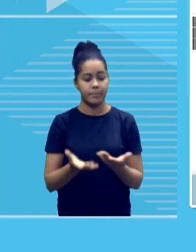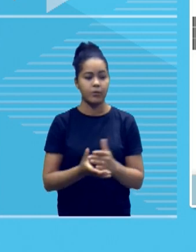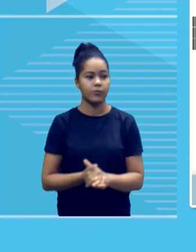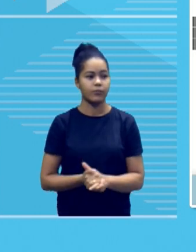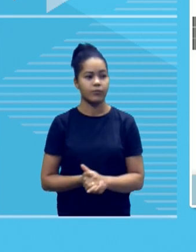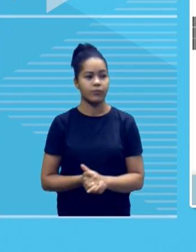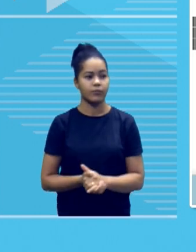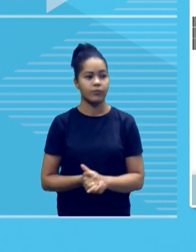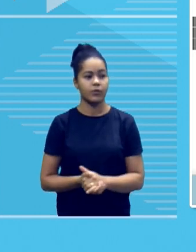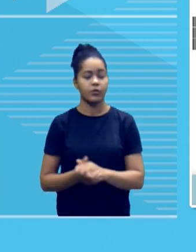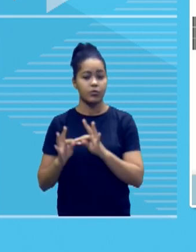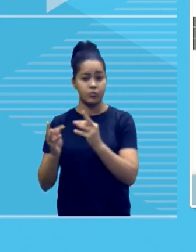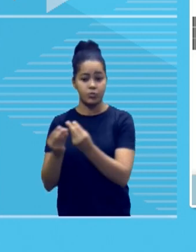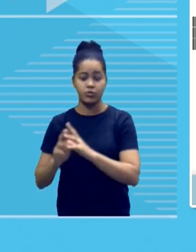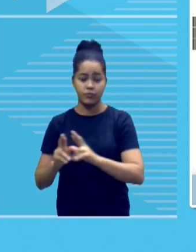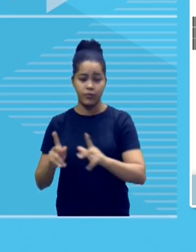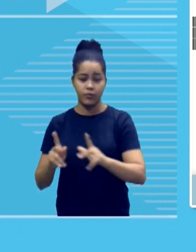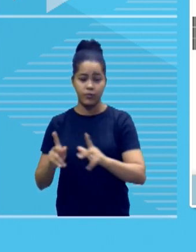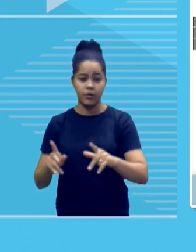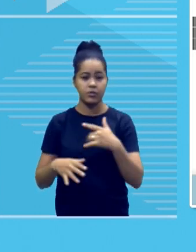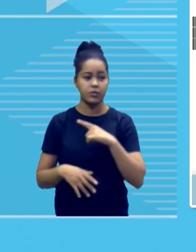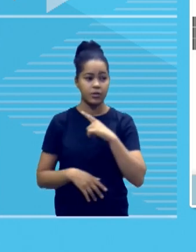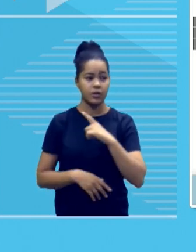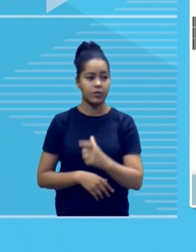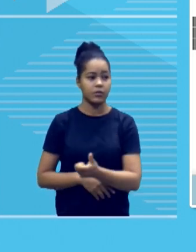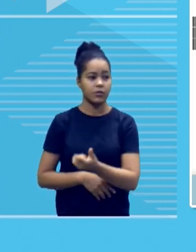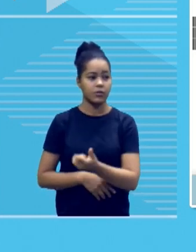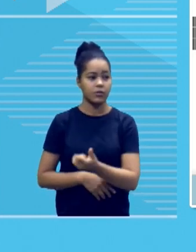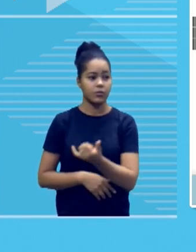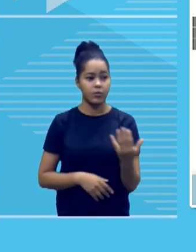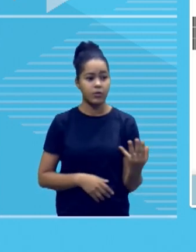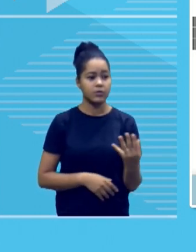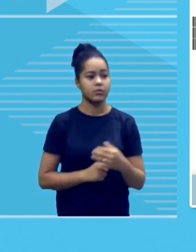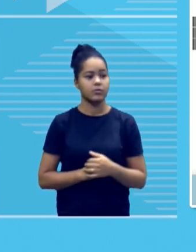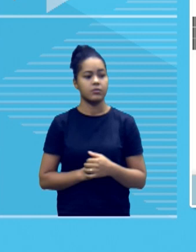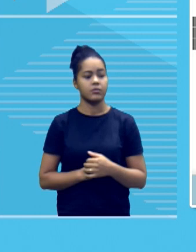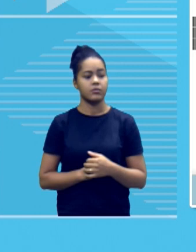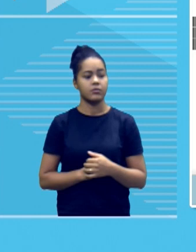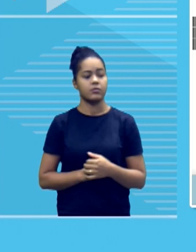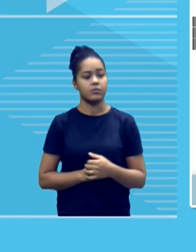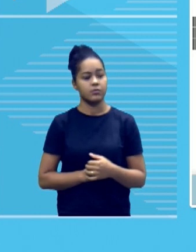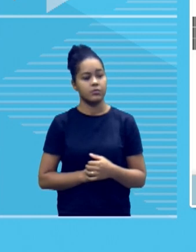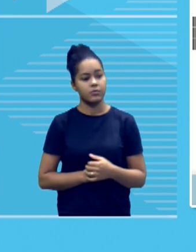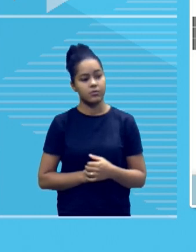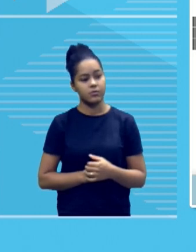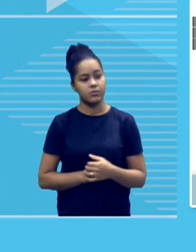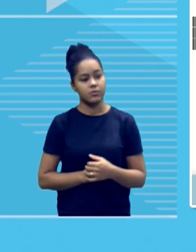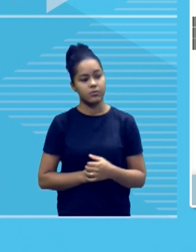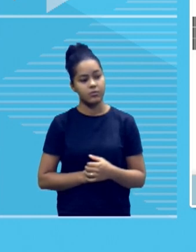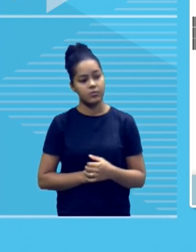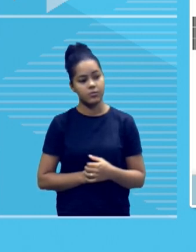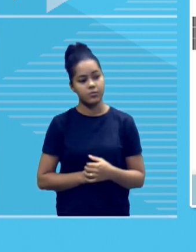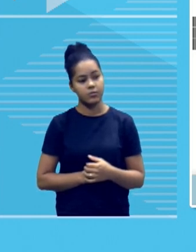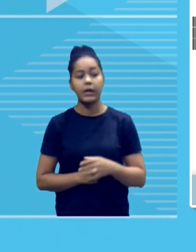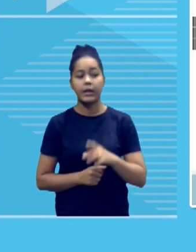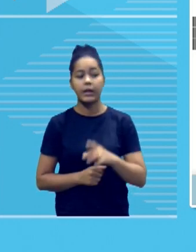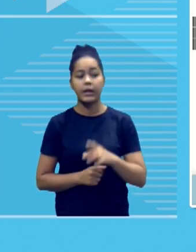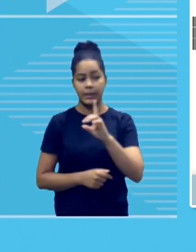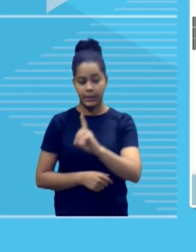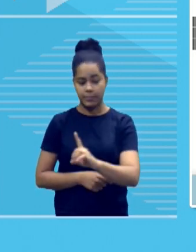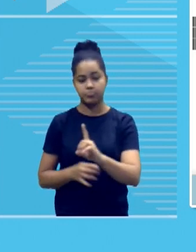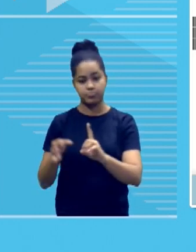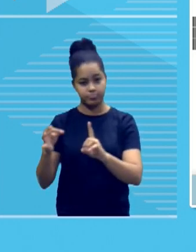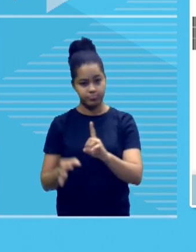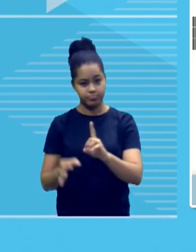diferentes né não pode diferente e das seis tem três e três diferentes e três repetidas então a resposta só pode ser a letra D